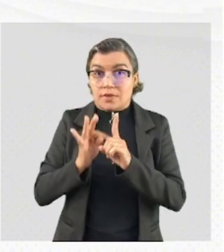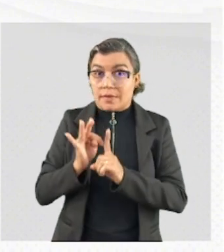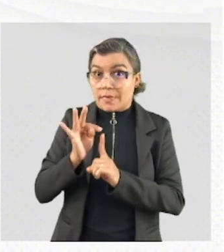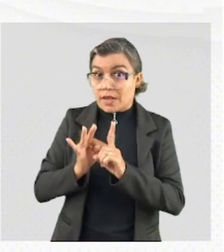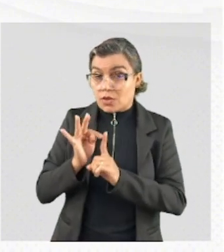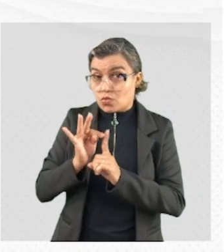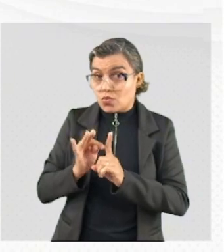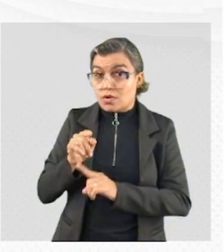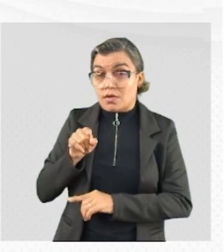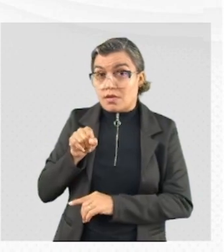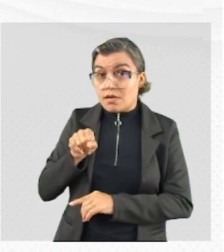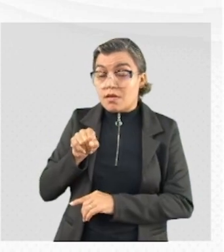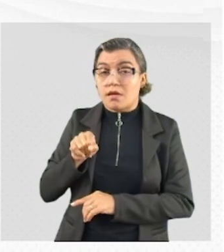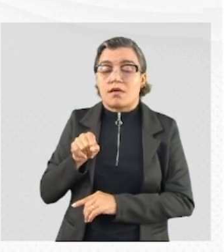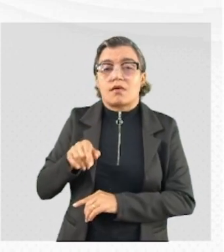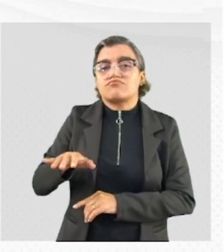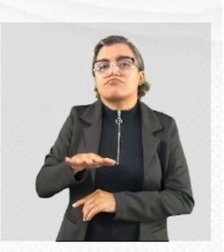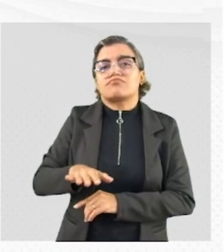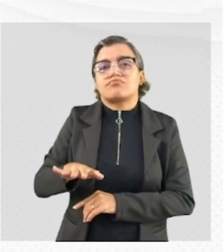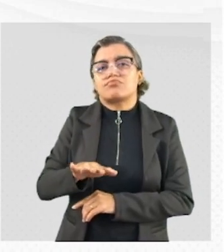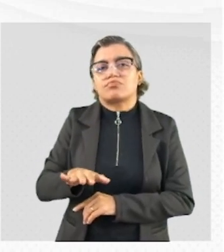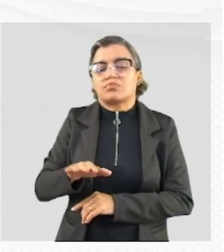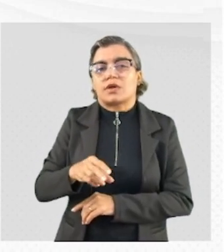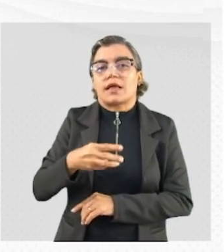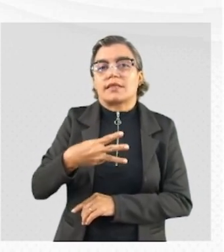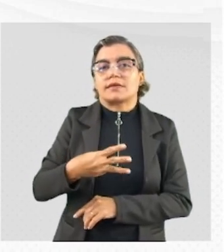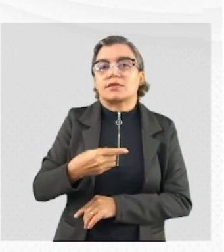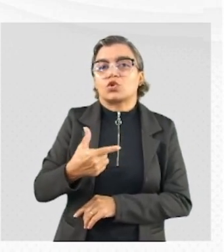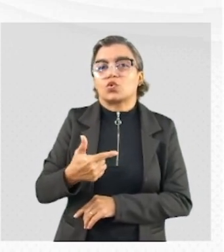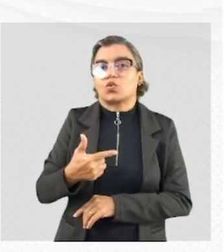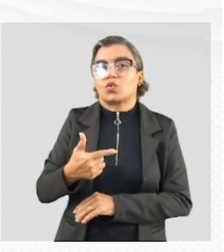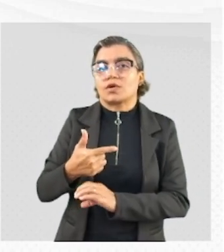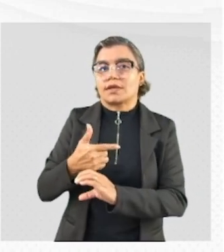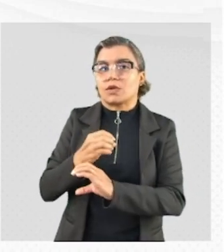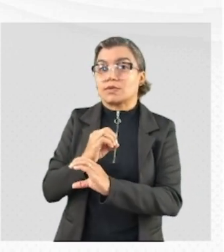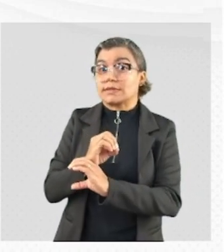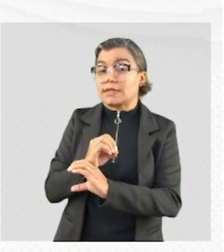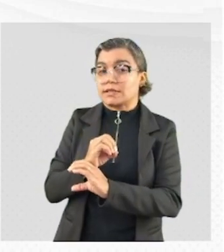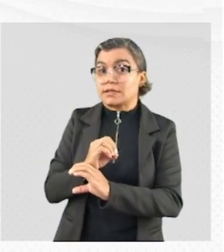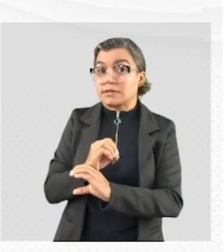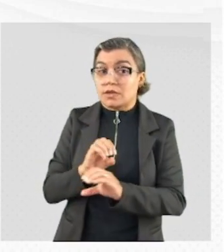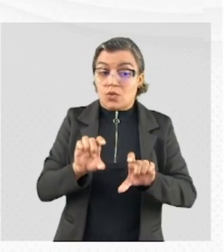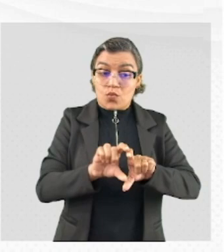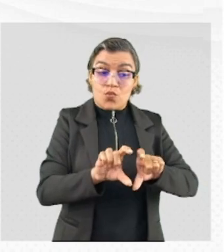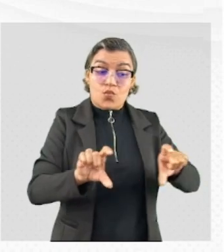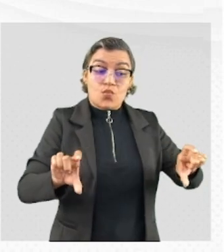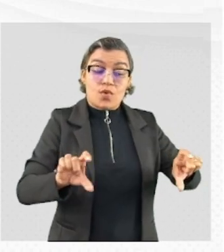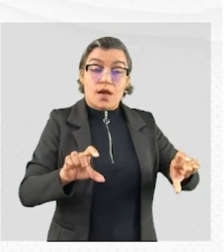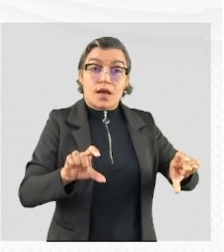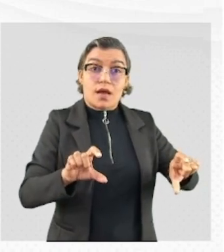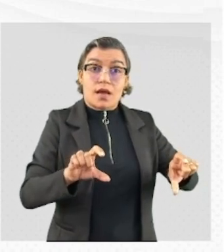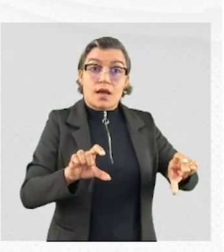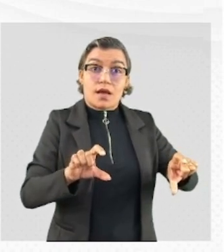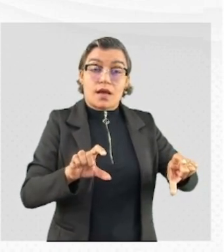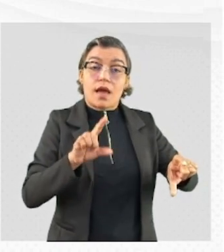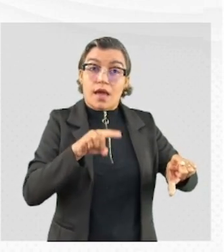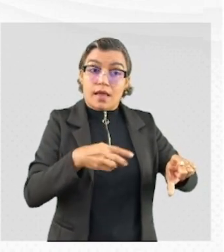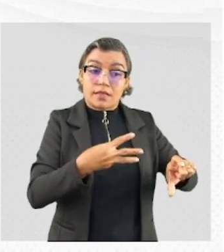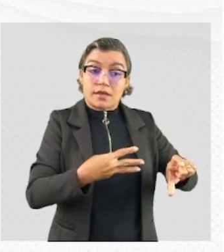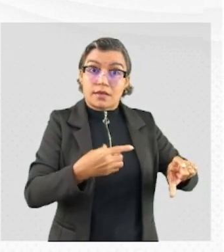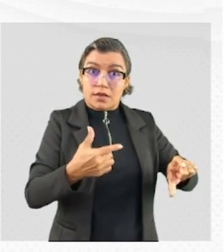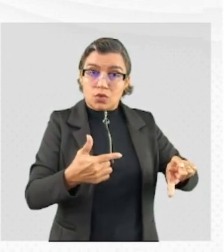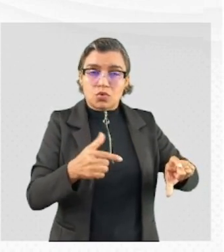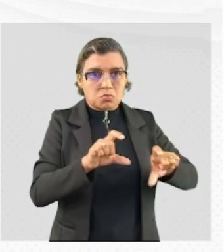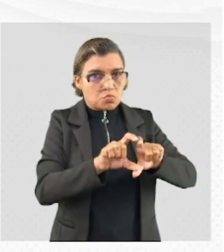desculpa, temperatura do ambiente, 32 graus Celsius. Qual é a temperatura da barra? Toda, 32 graus Celsius, qualquer